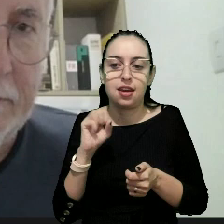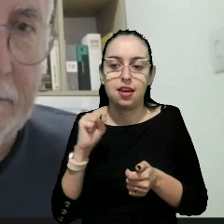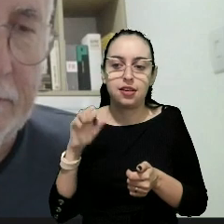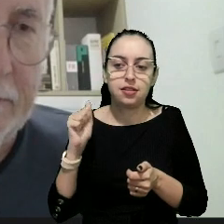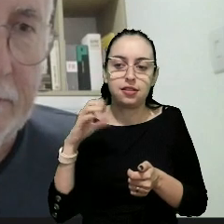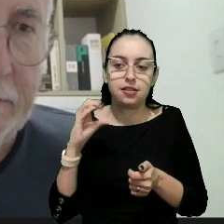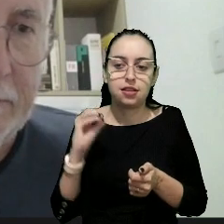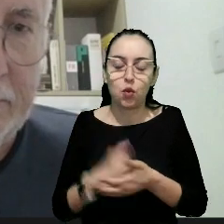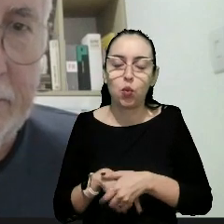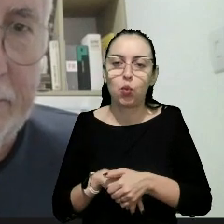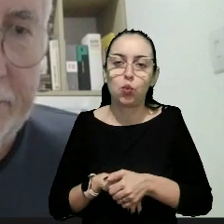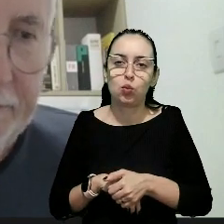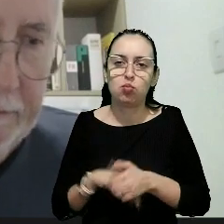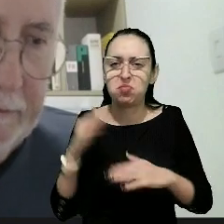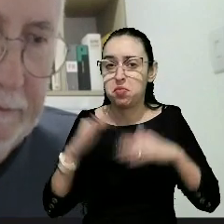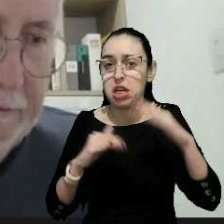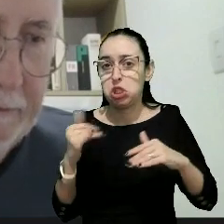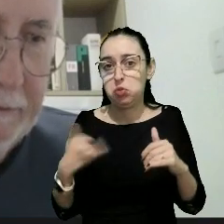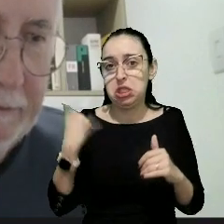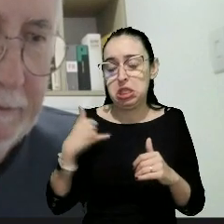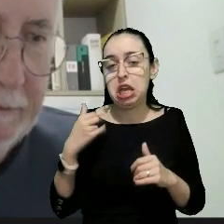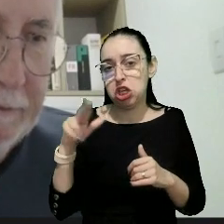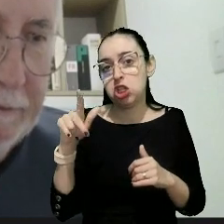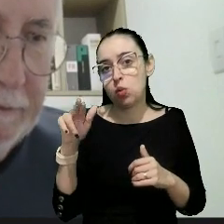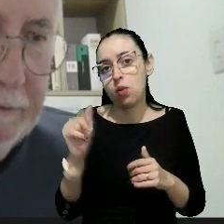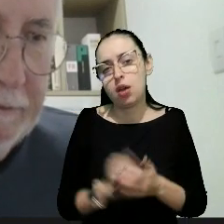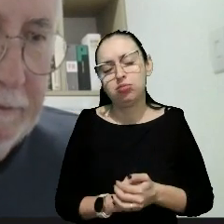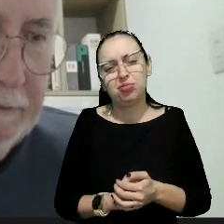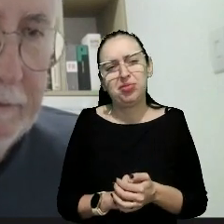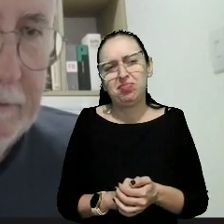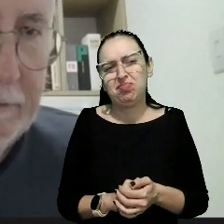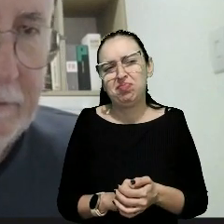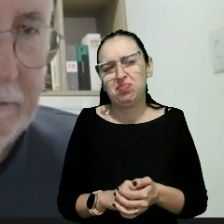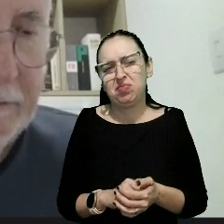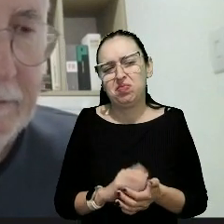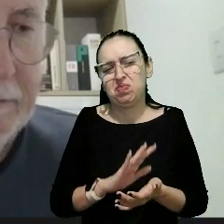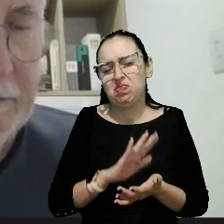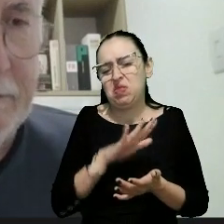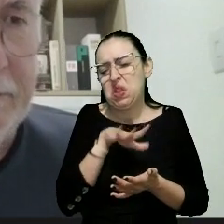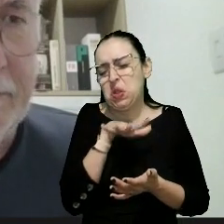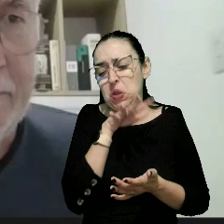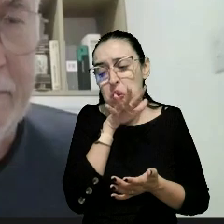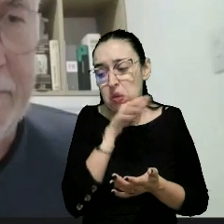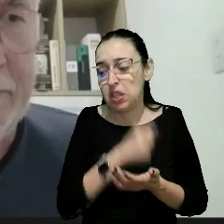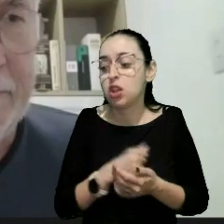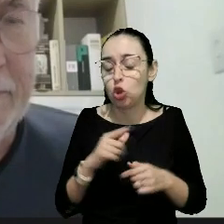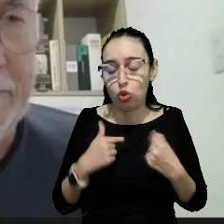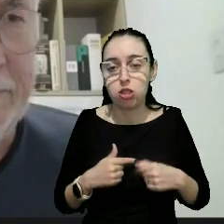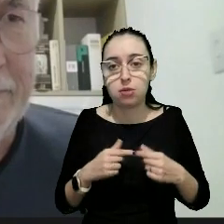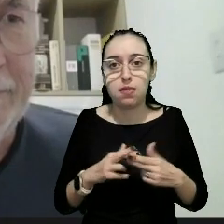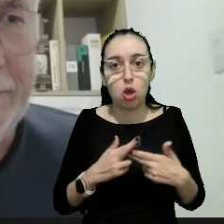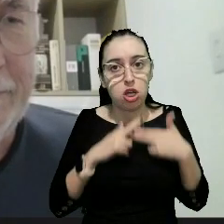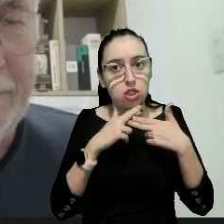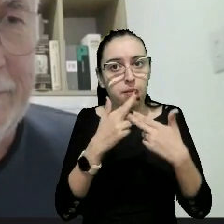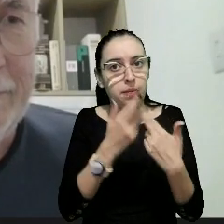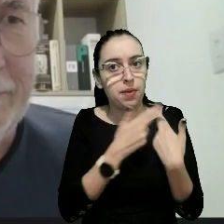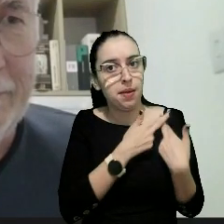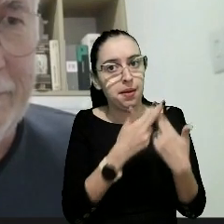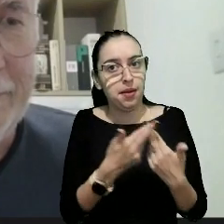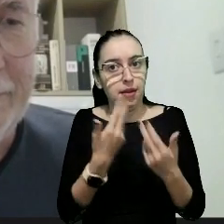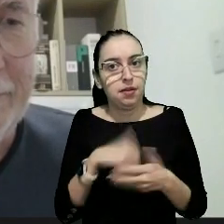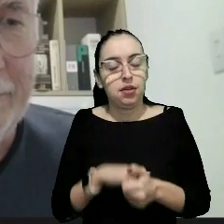geração, tá, Marisa? Porque eu tenho mais ou menos a sua idade e é muito cruel. nós ainda podemos nos defender,